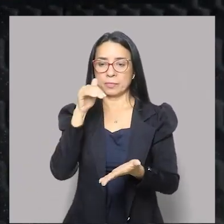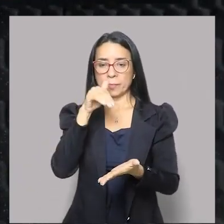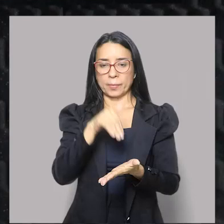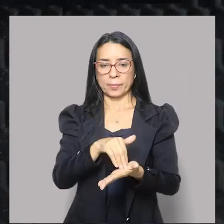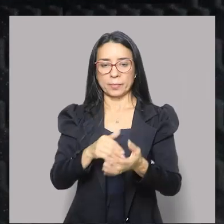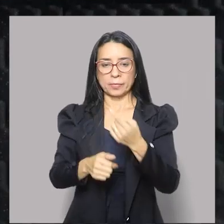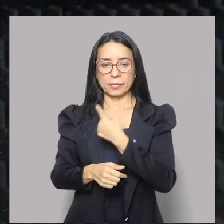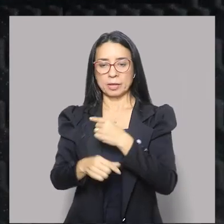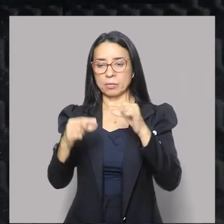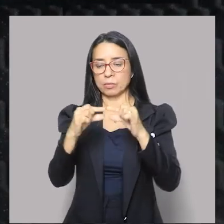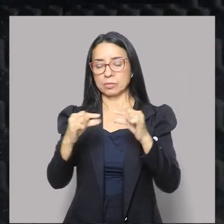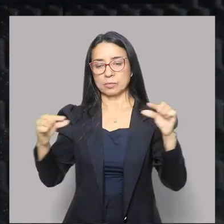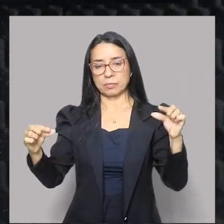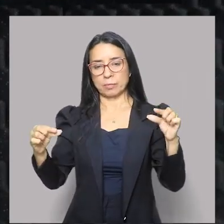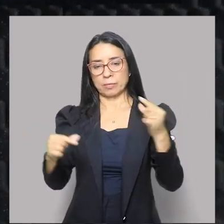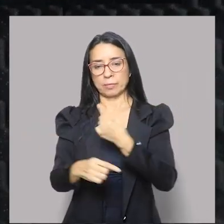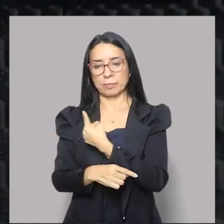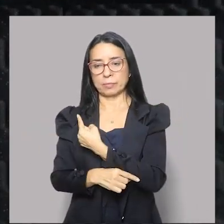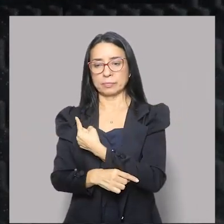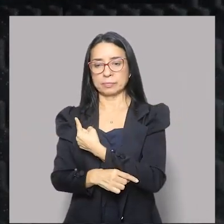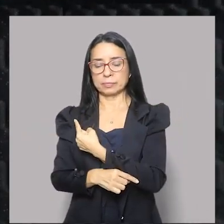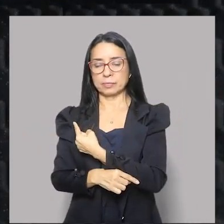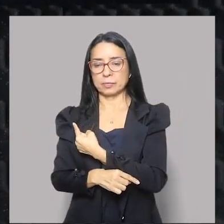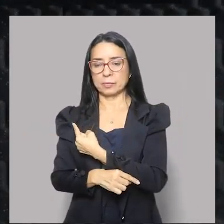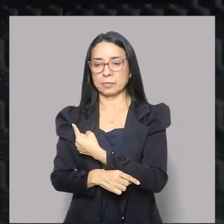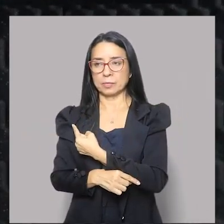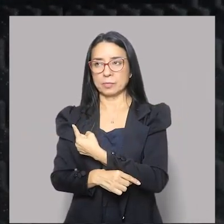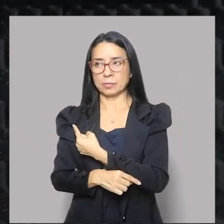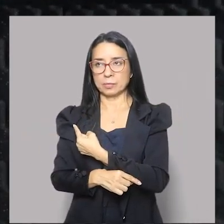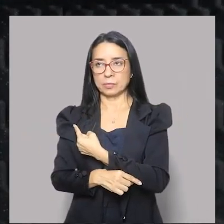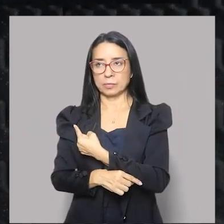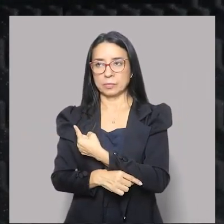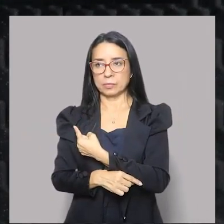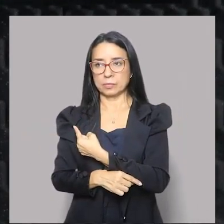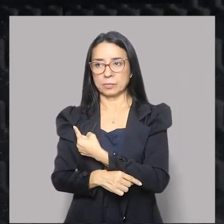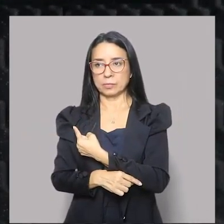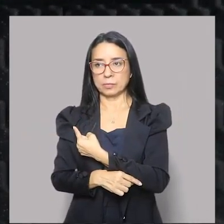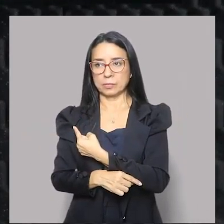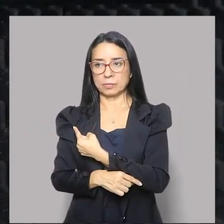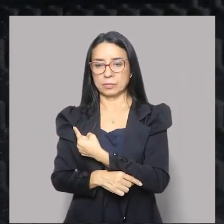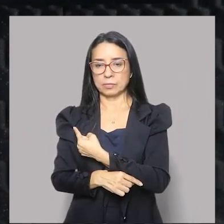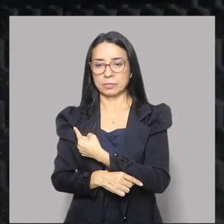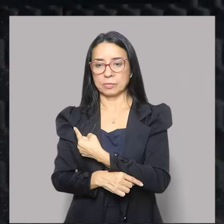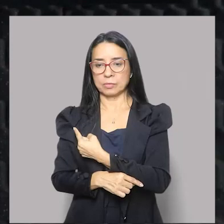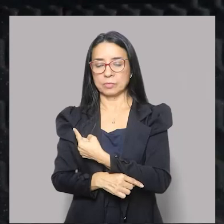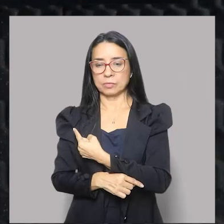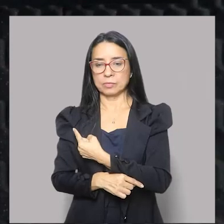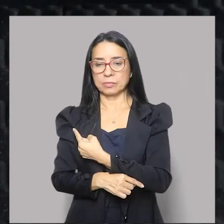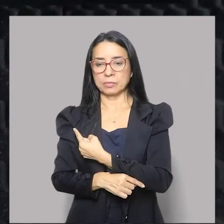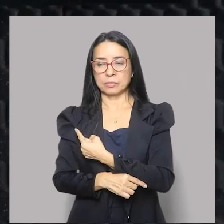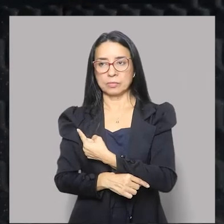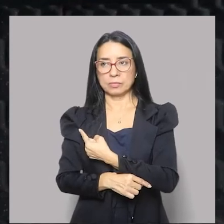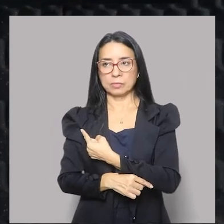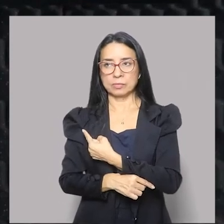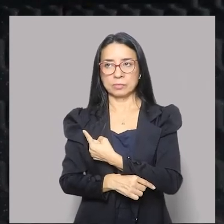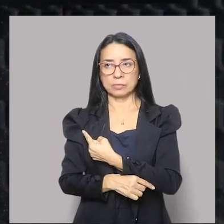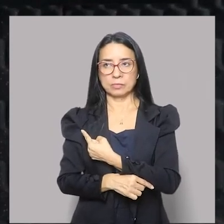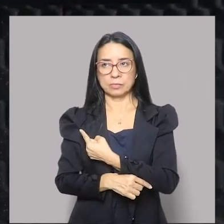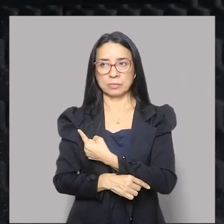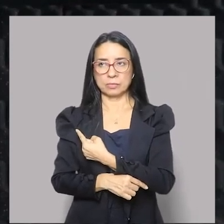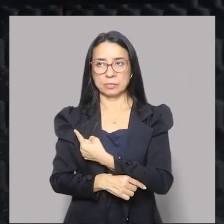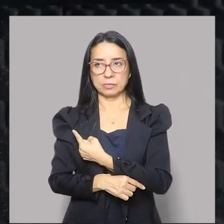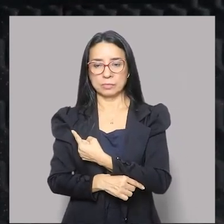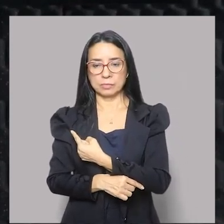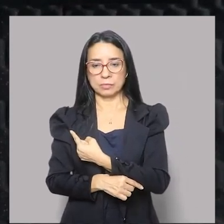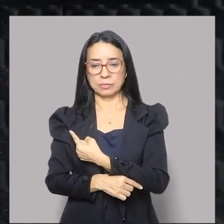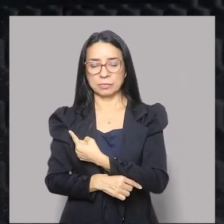está dizendo, nessa via, é preciso discutir que problemas arquitetônicos e precários investimentos e